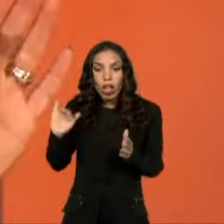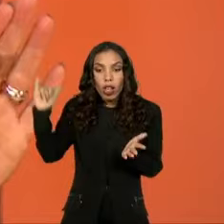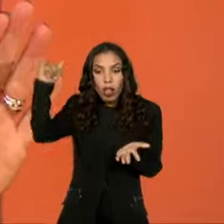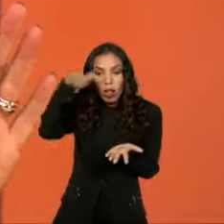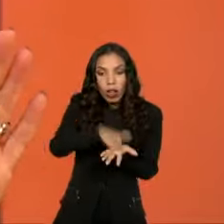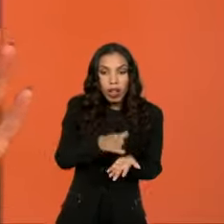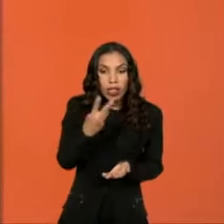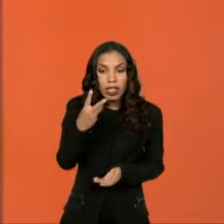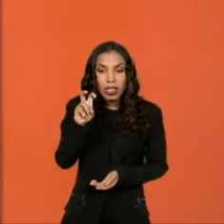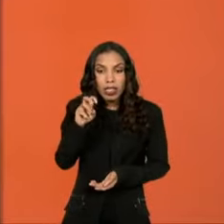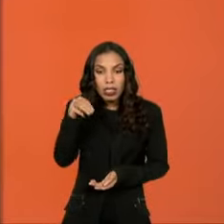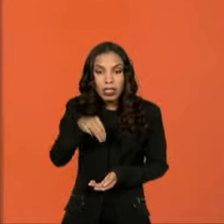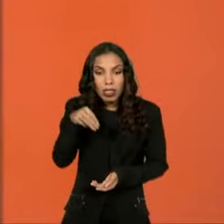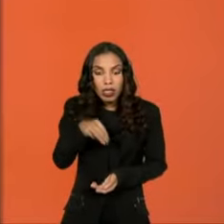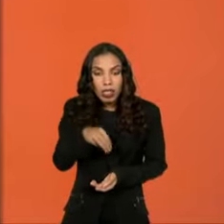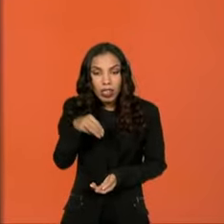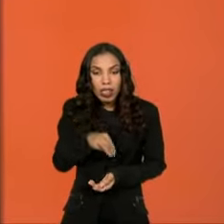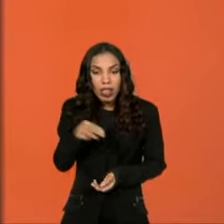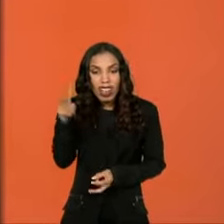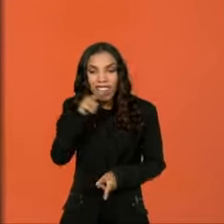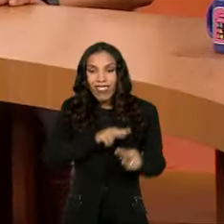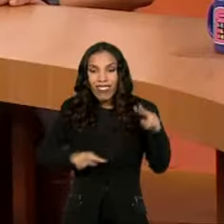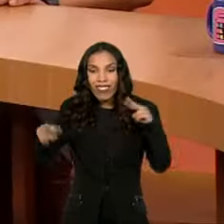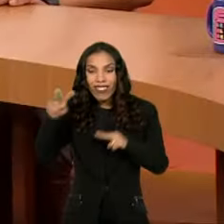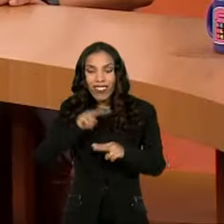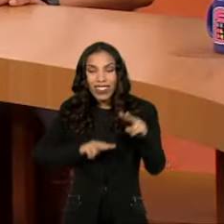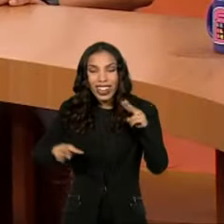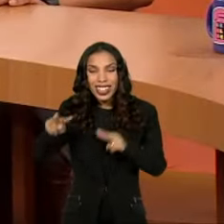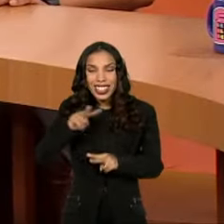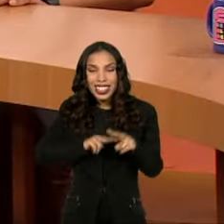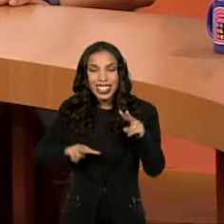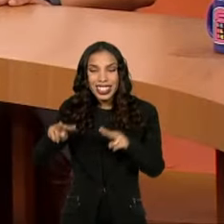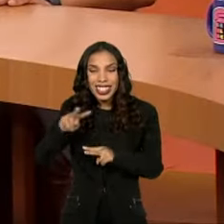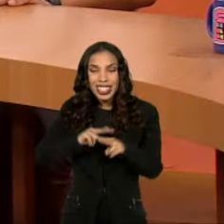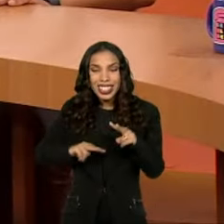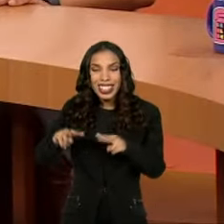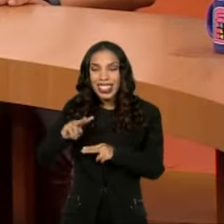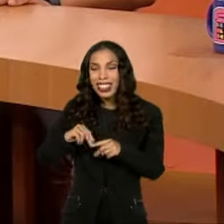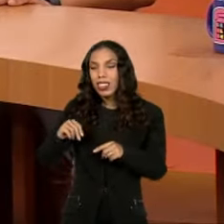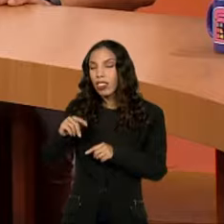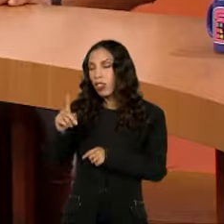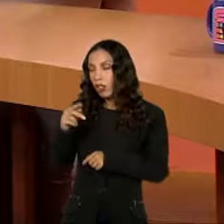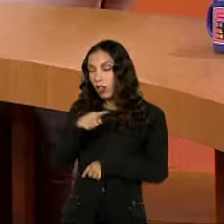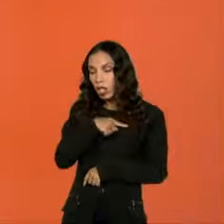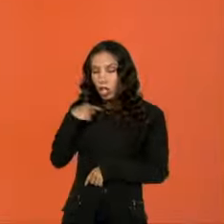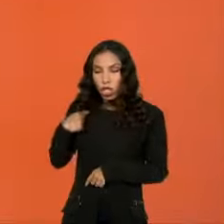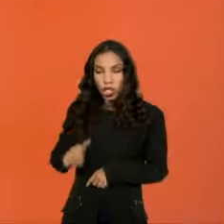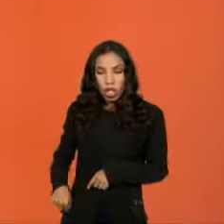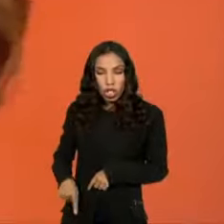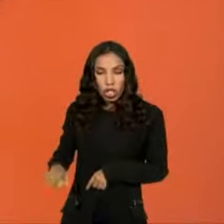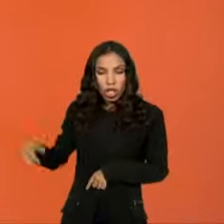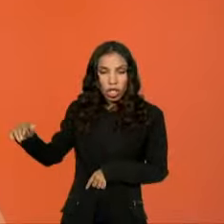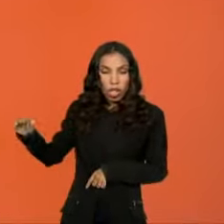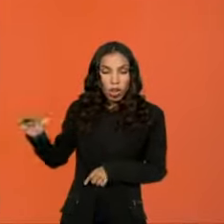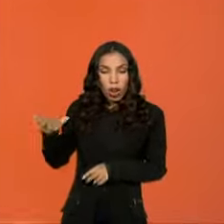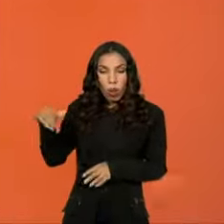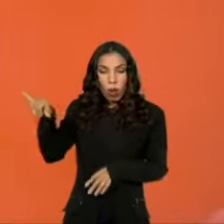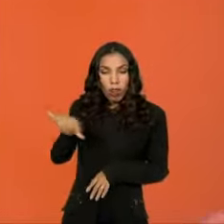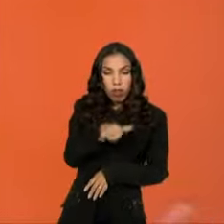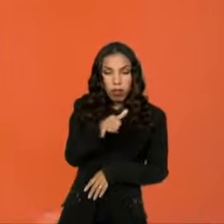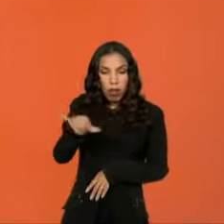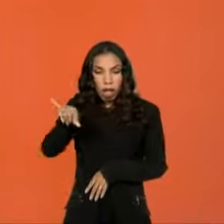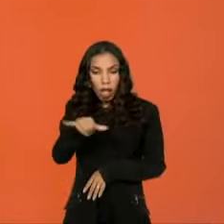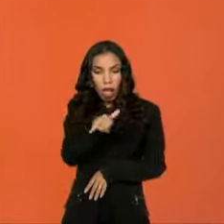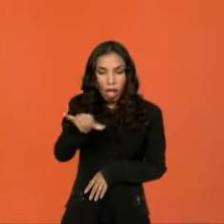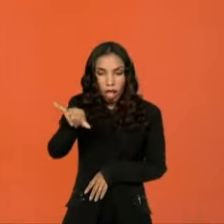em 35 minutos e você tem o vento naquela época do ano vindo da China, das monções. resultado, o avião sobe Ai, assim. Ai, não, não gosto. Eu não